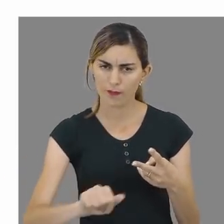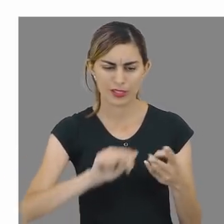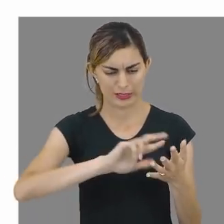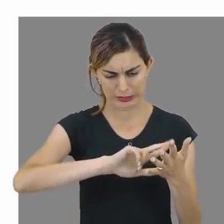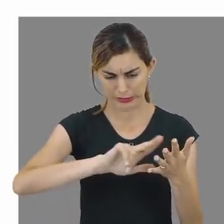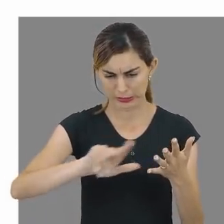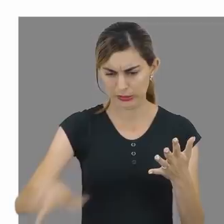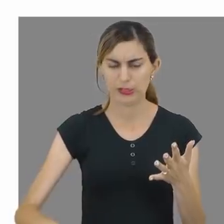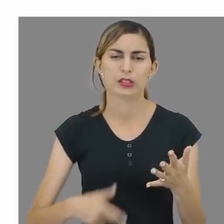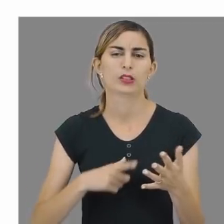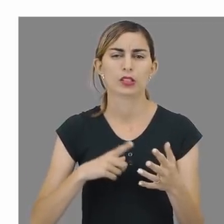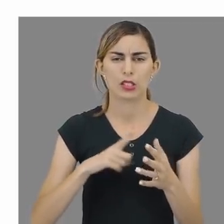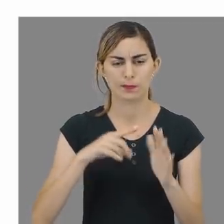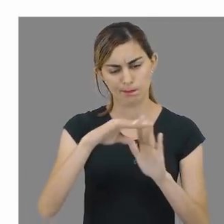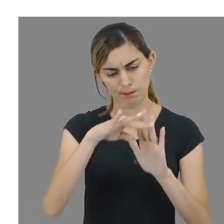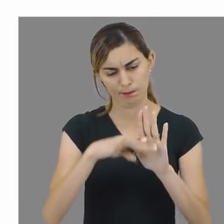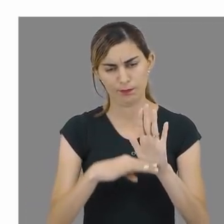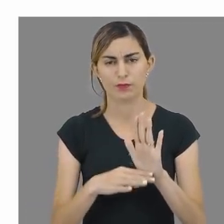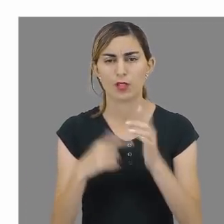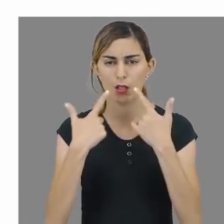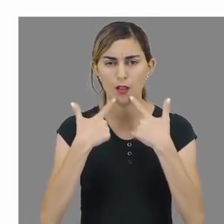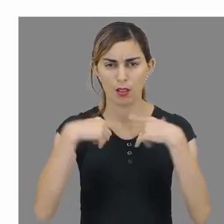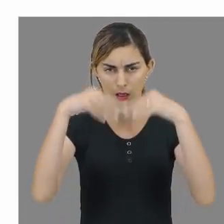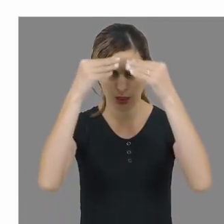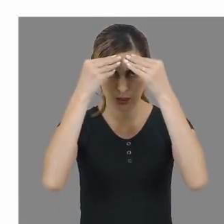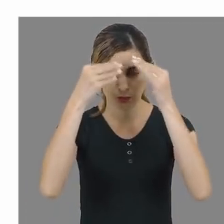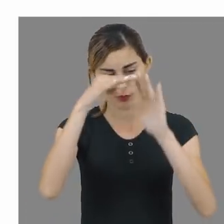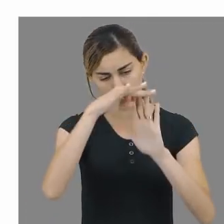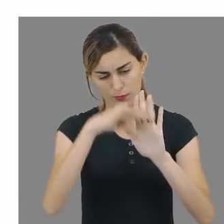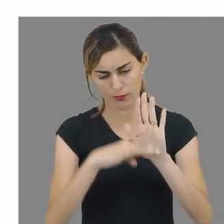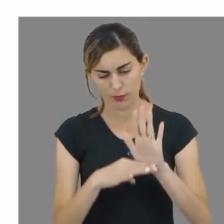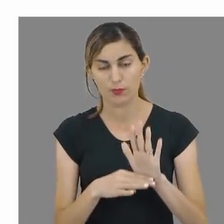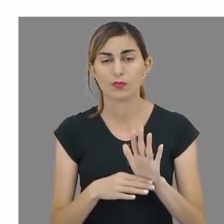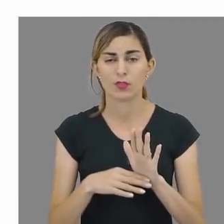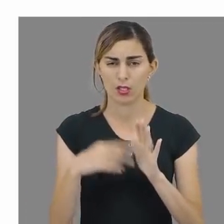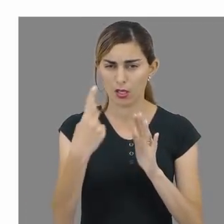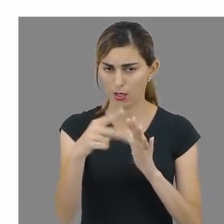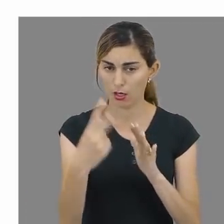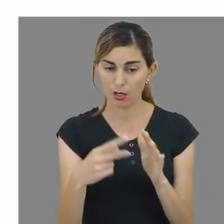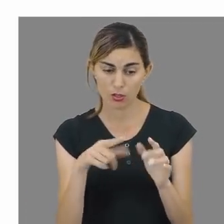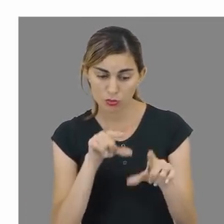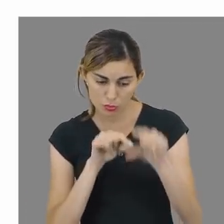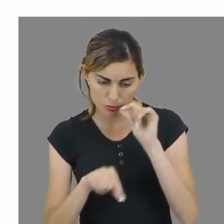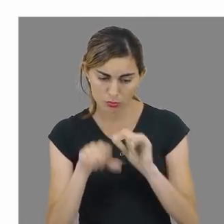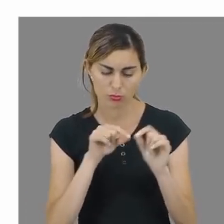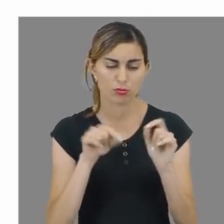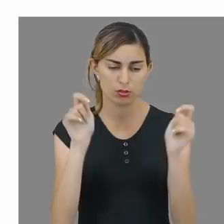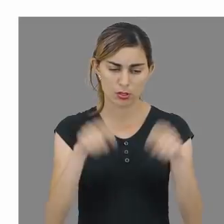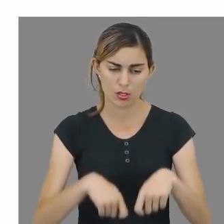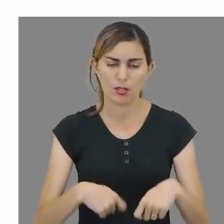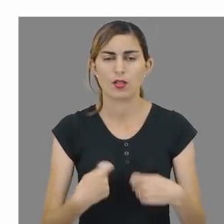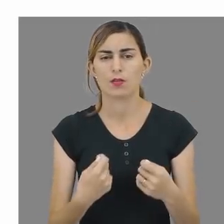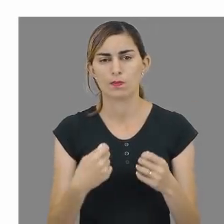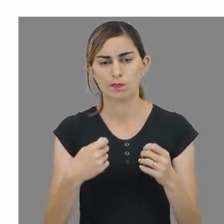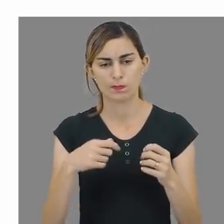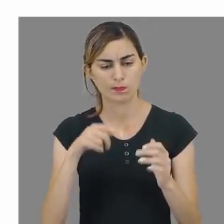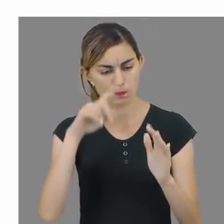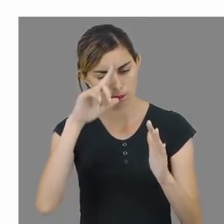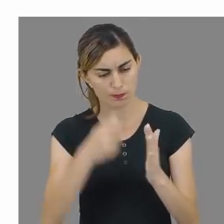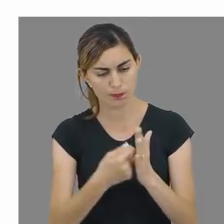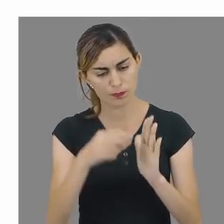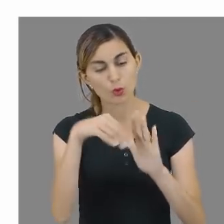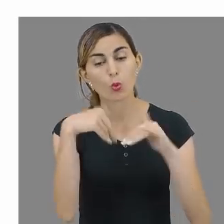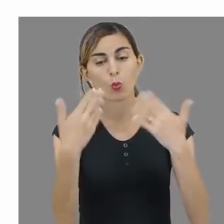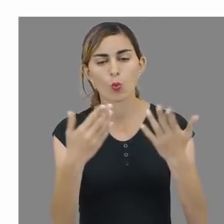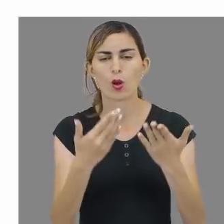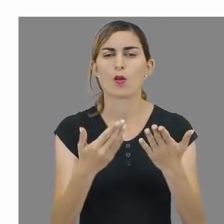entre outros. É através de uma linguagem de programação que o programador especifica precisamente